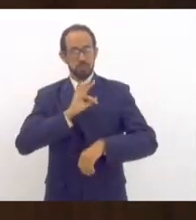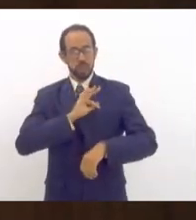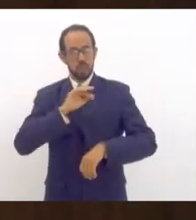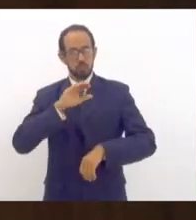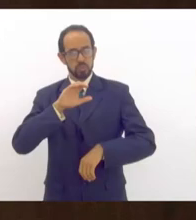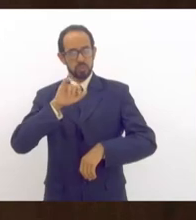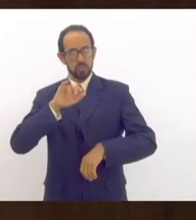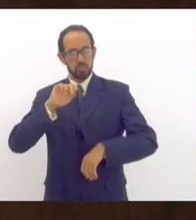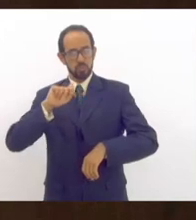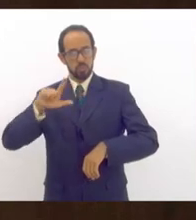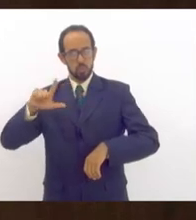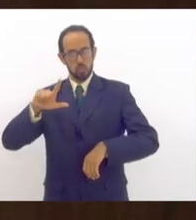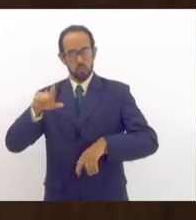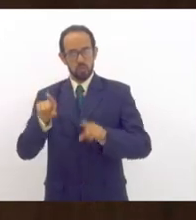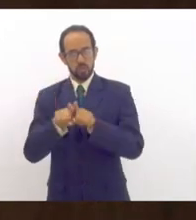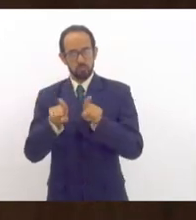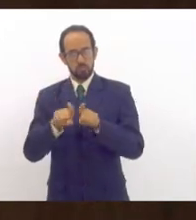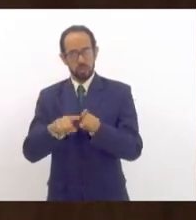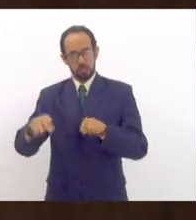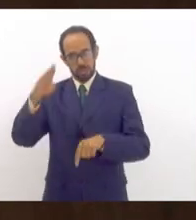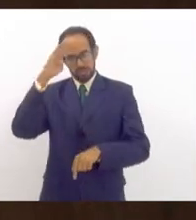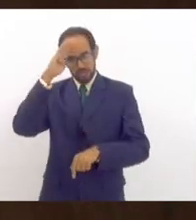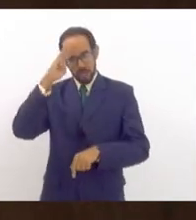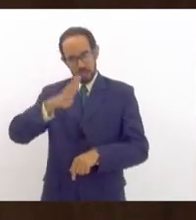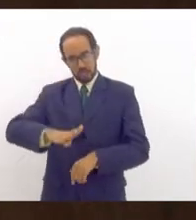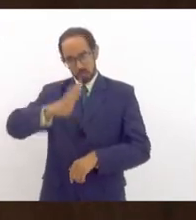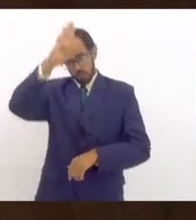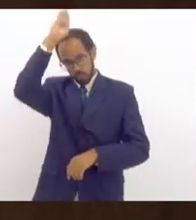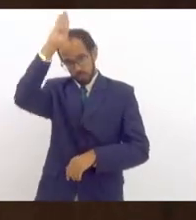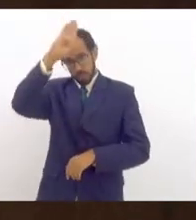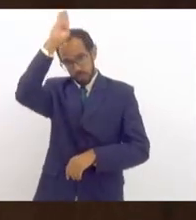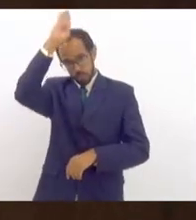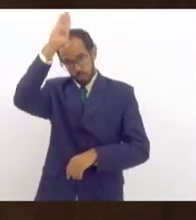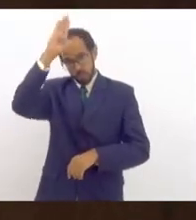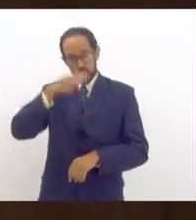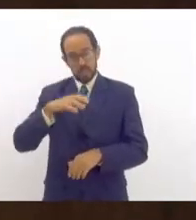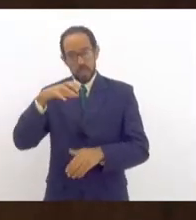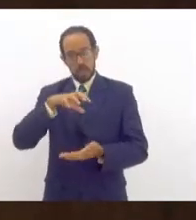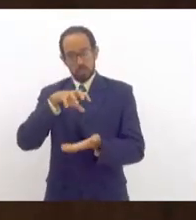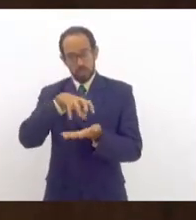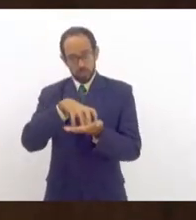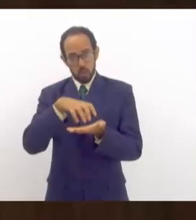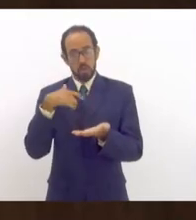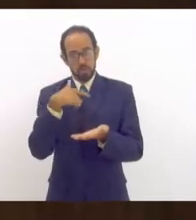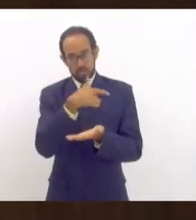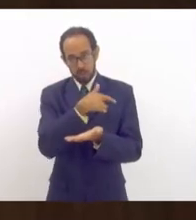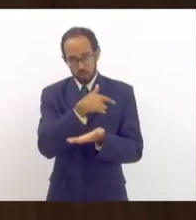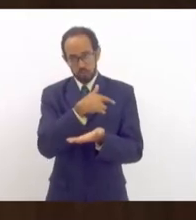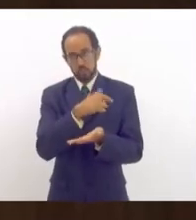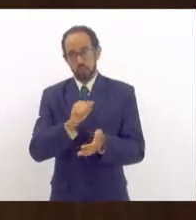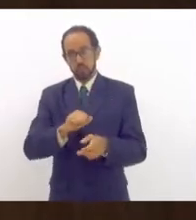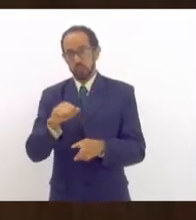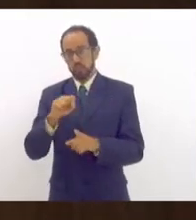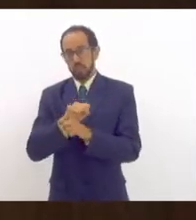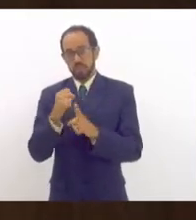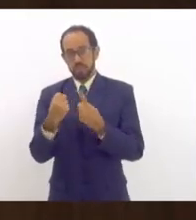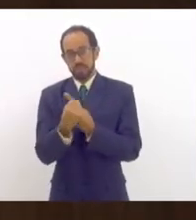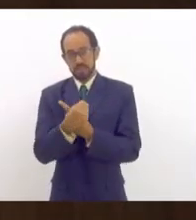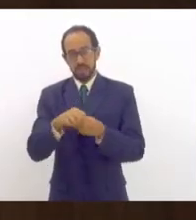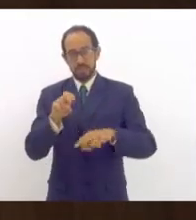policiais militares o corpo de bombeiro né a área da saúde a área da assistência